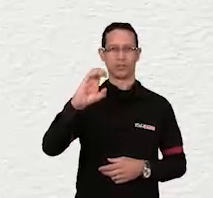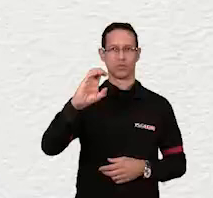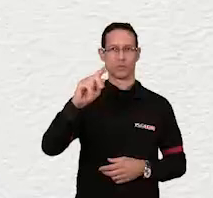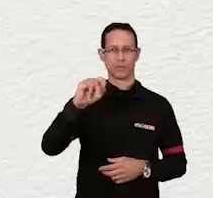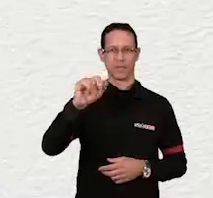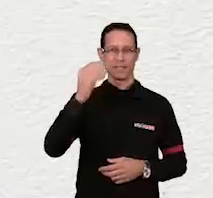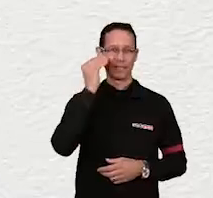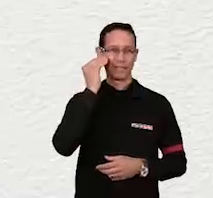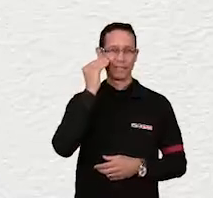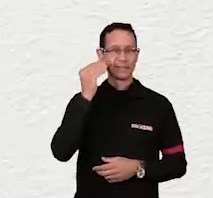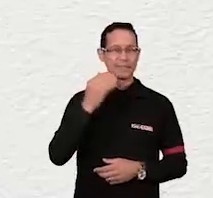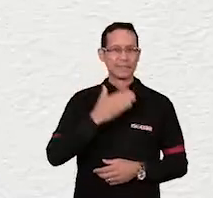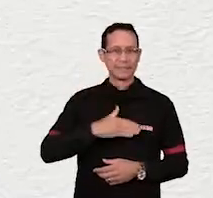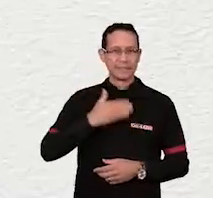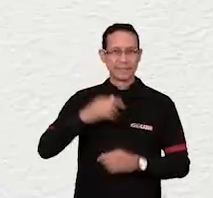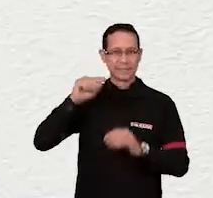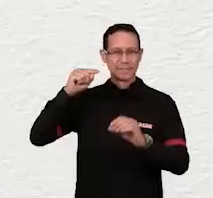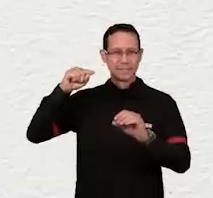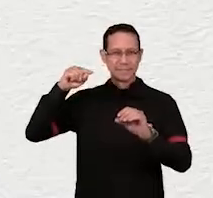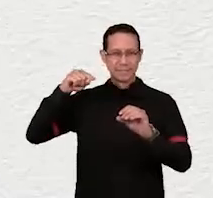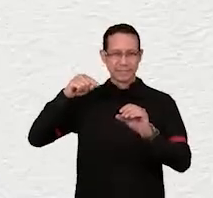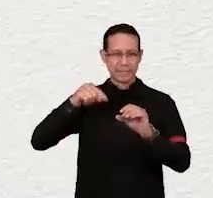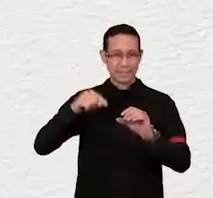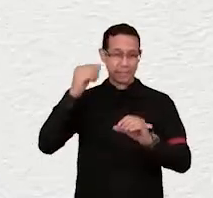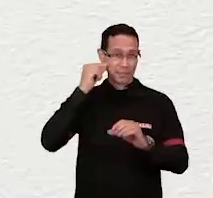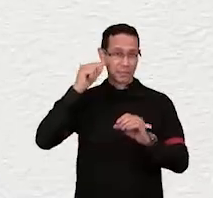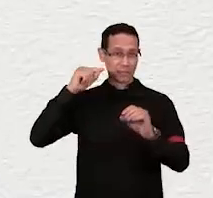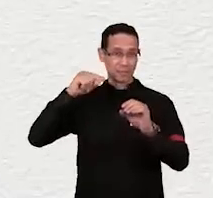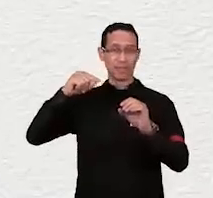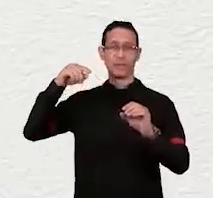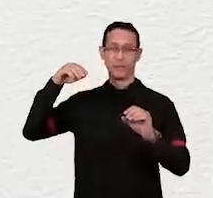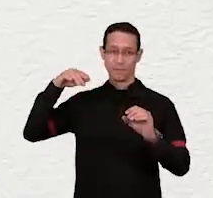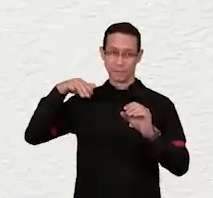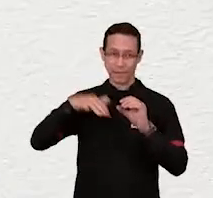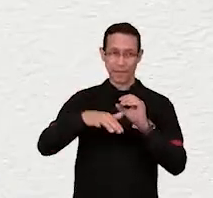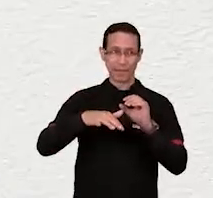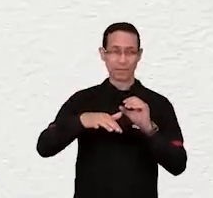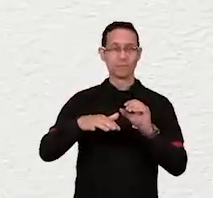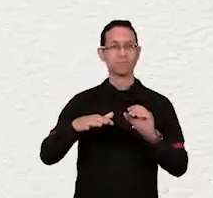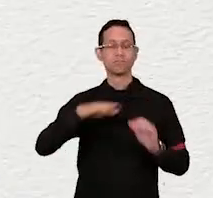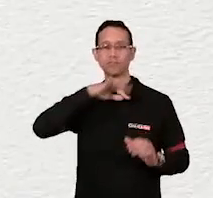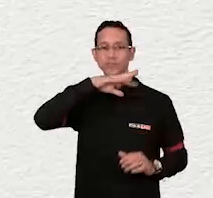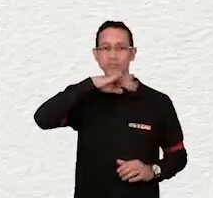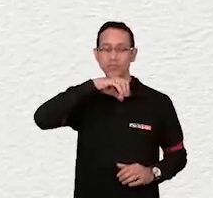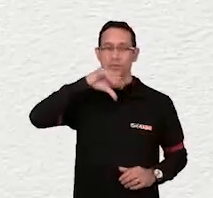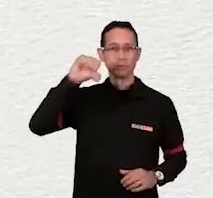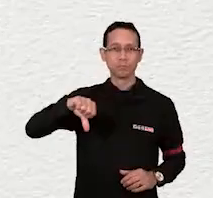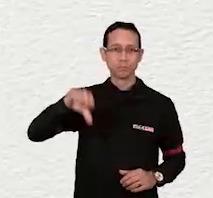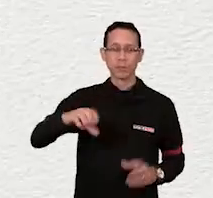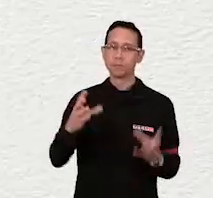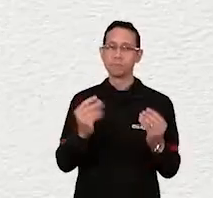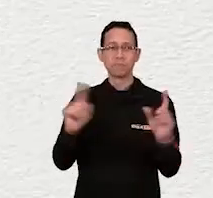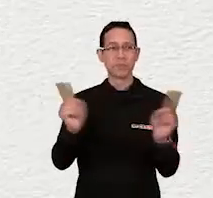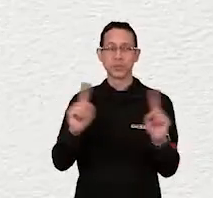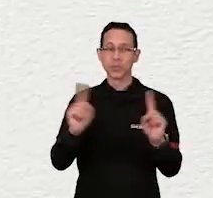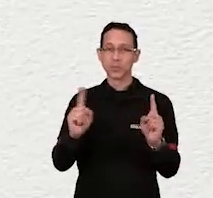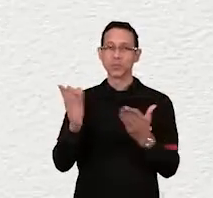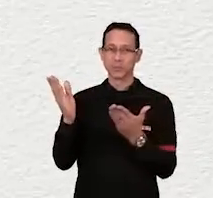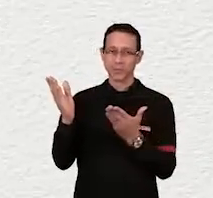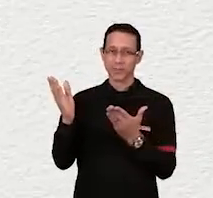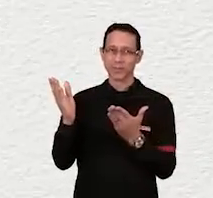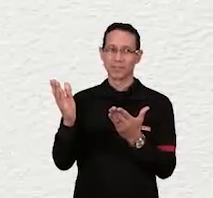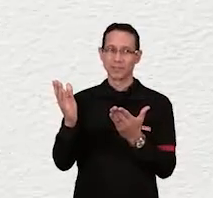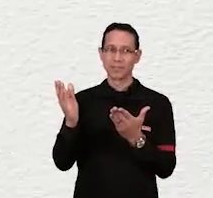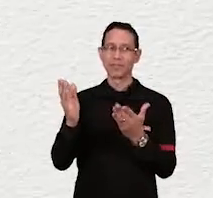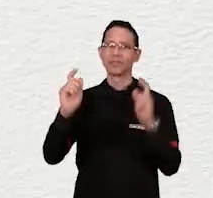no início do canal vertical. Mas depois que você passa, não está tão ruim assim por dentro. Então, não desistam, né?